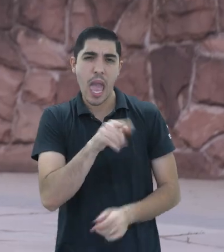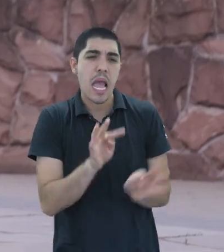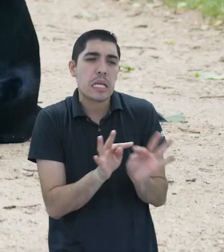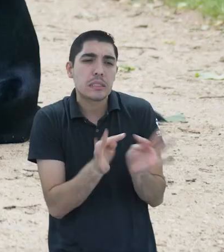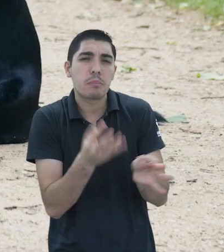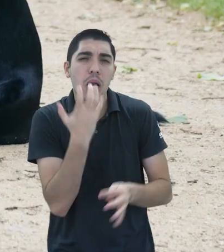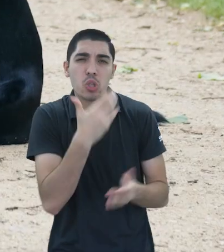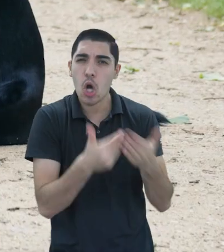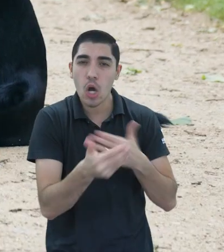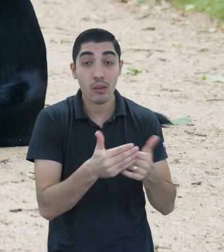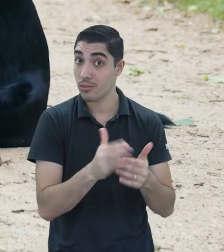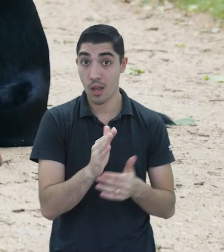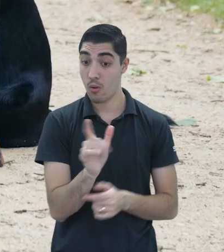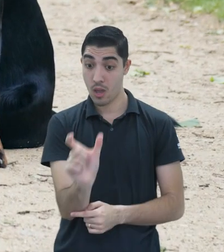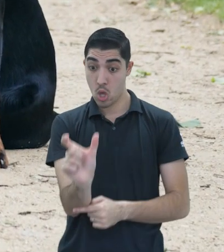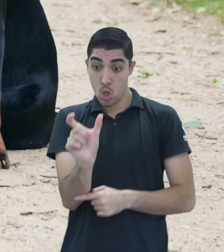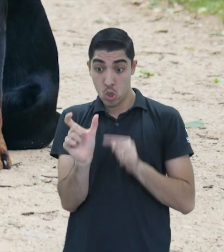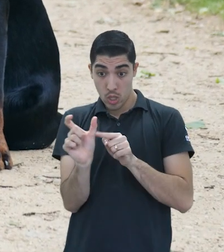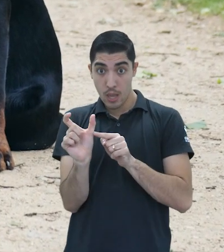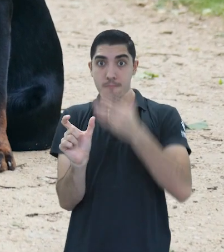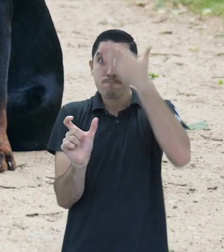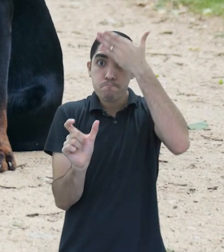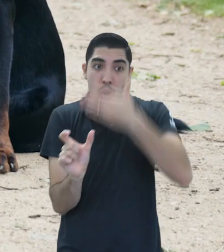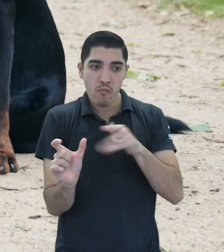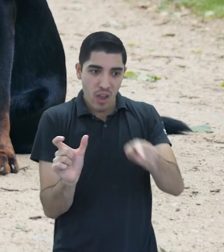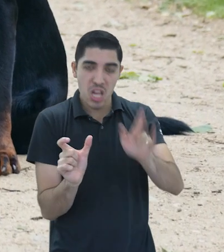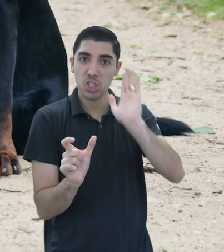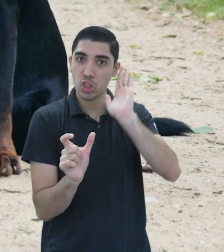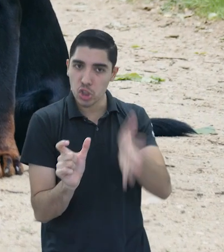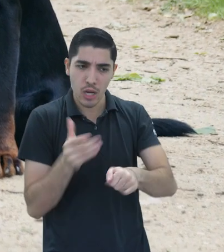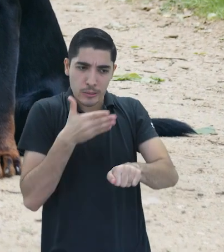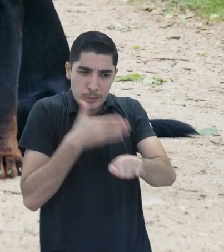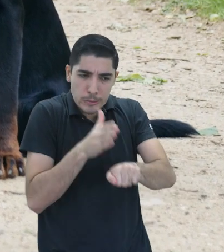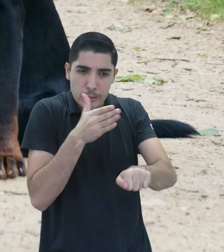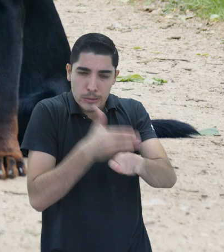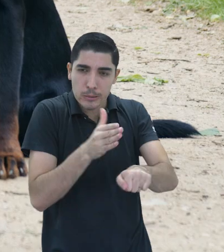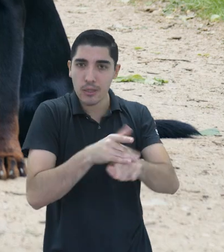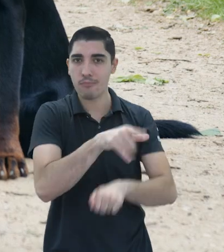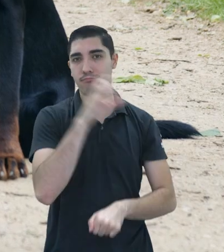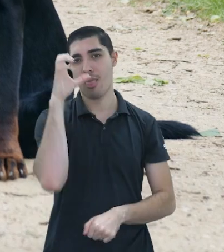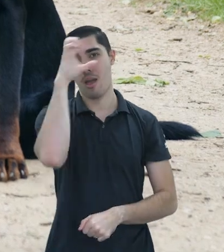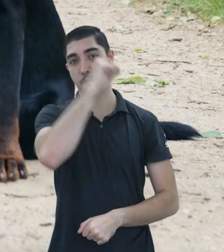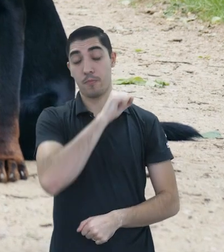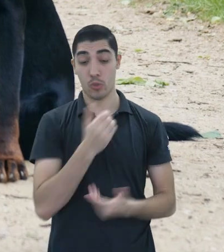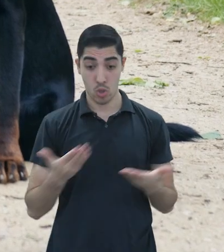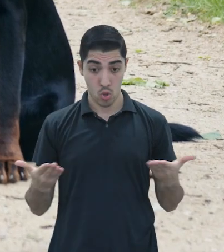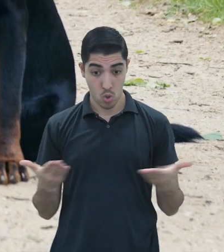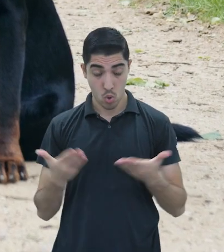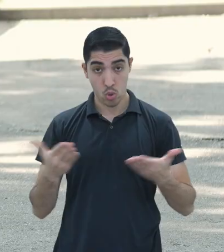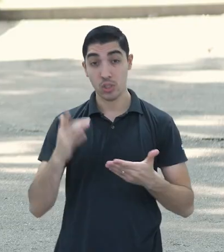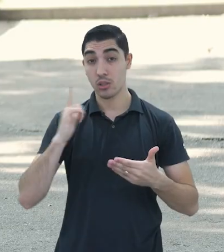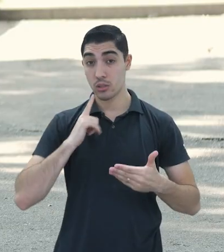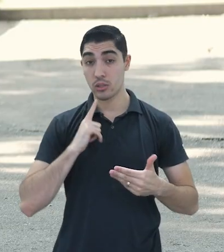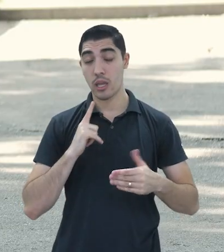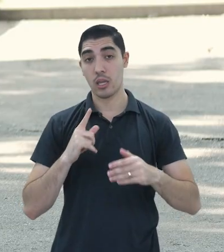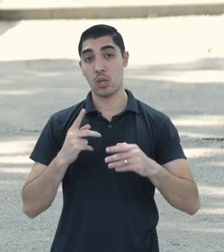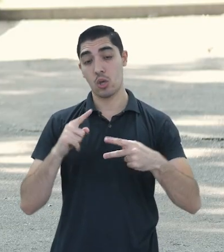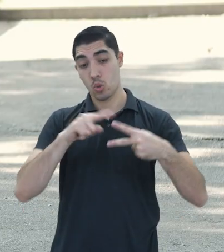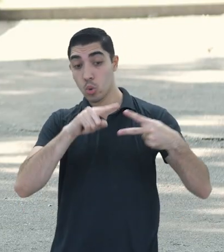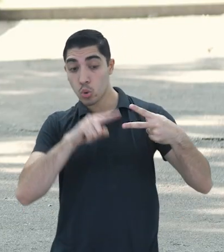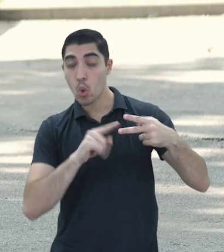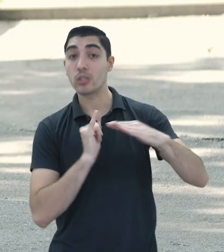não é um simples pet. É um documento que identifica o cão-guia e que comprova que ele foi treinado.